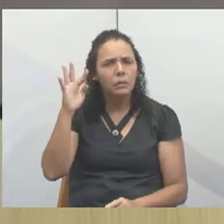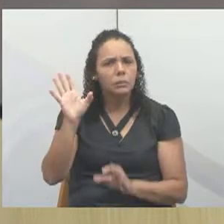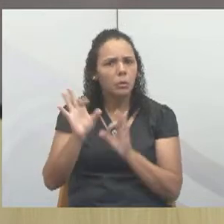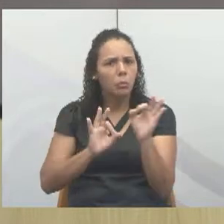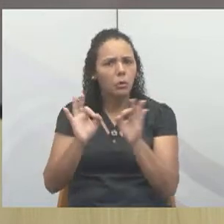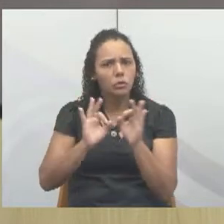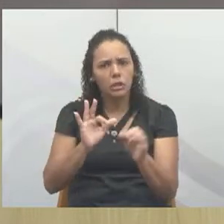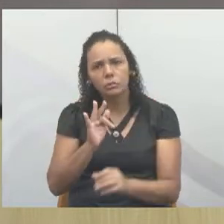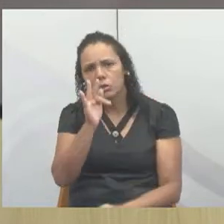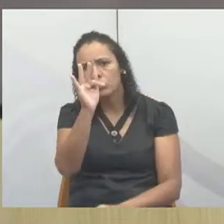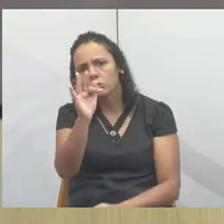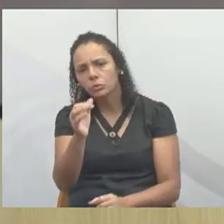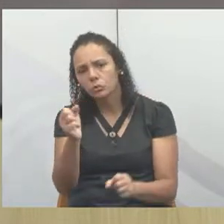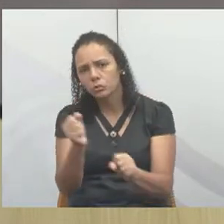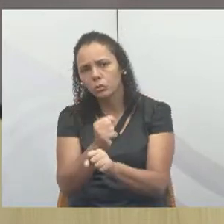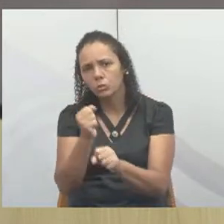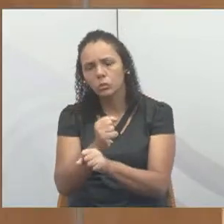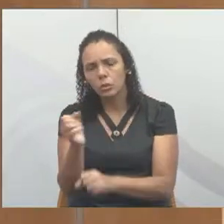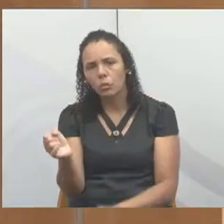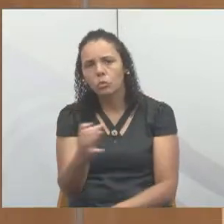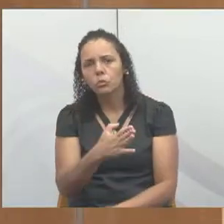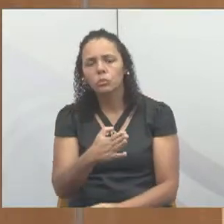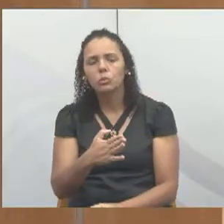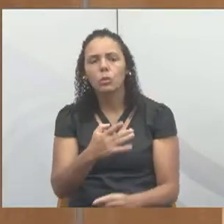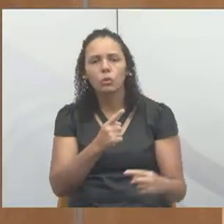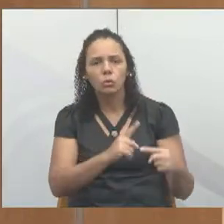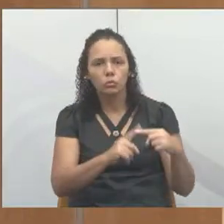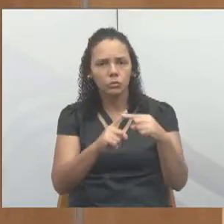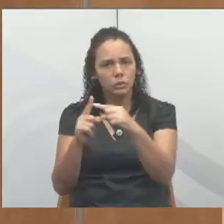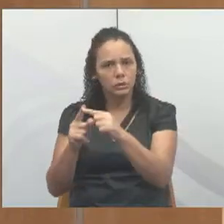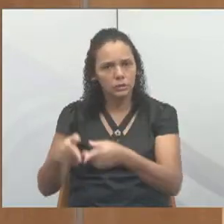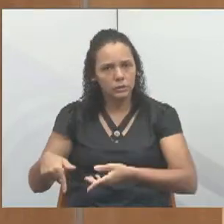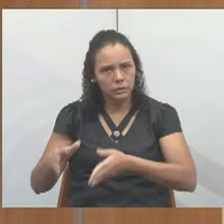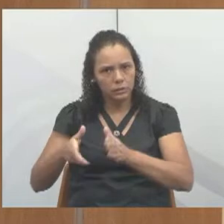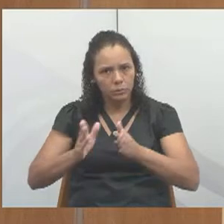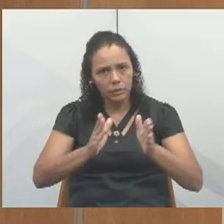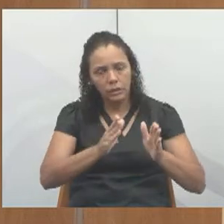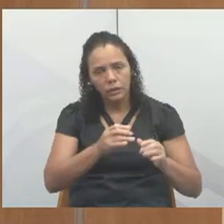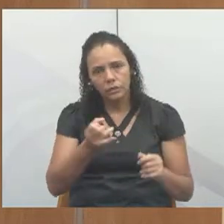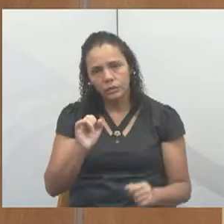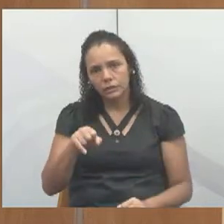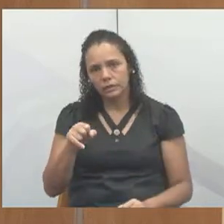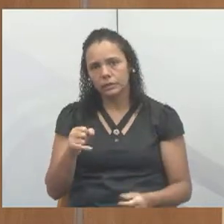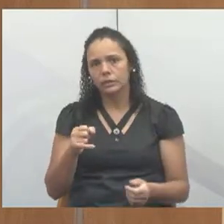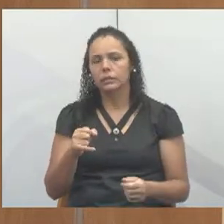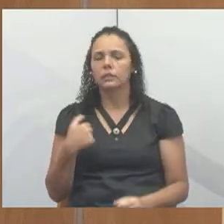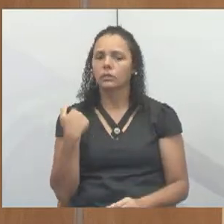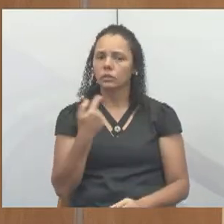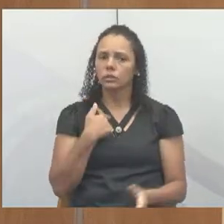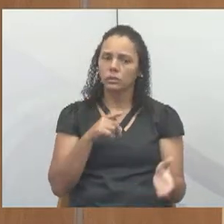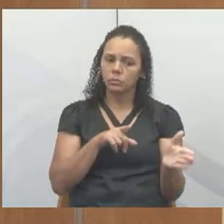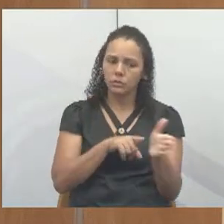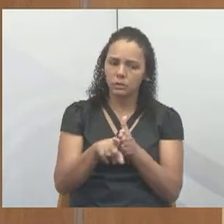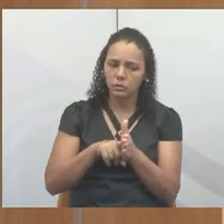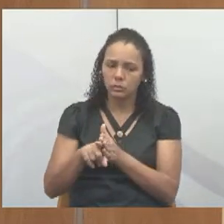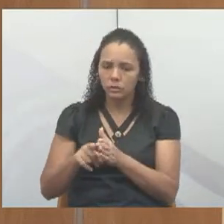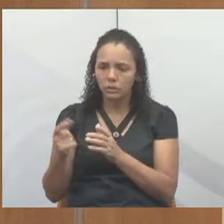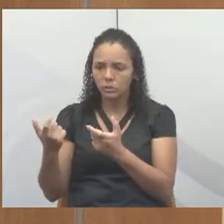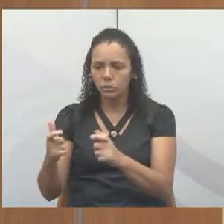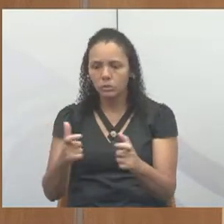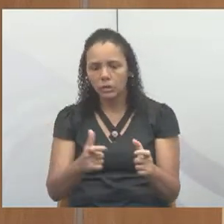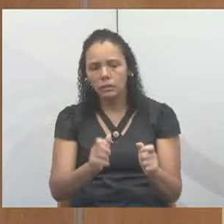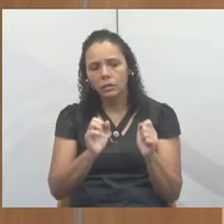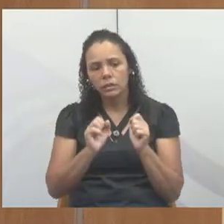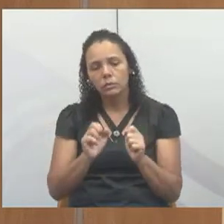de um futuro cemitério? Sim, a gente está analisando algumas áreas que possam vir a servir para poder entrar com o processo